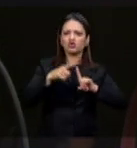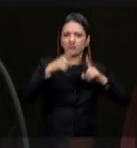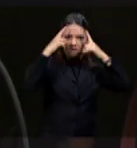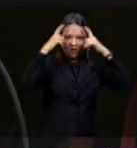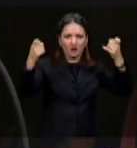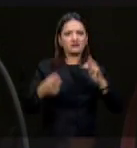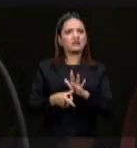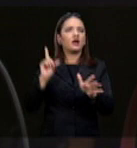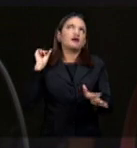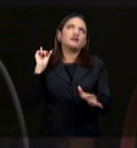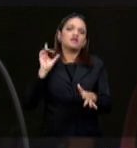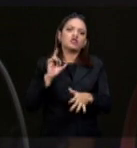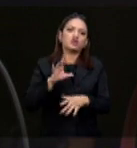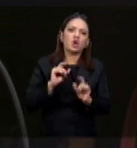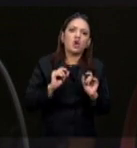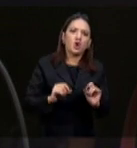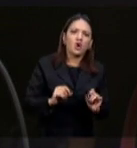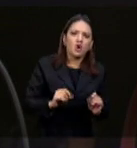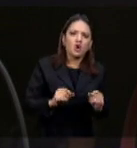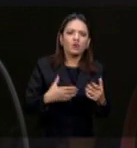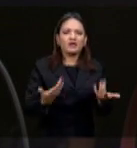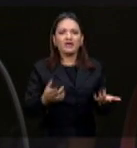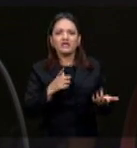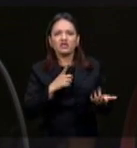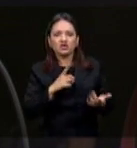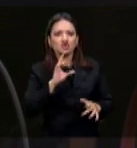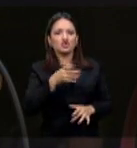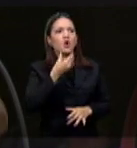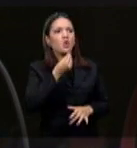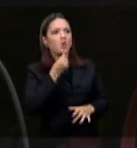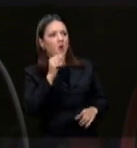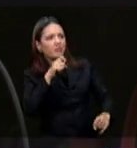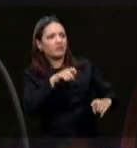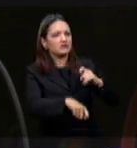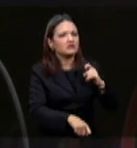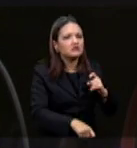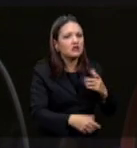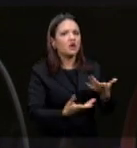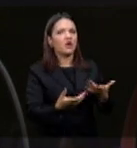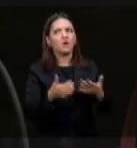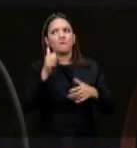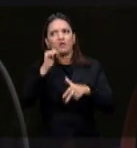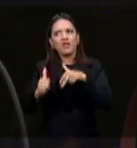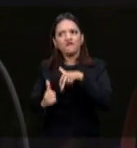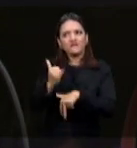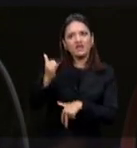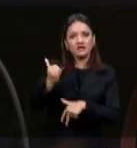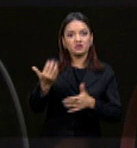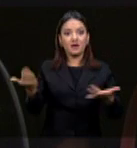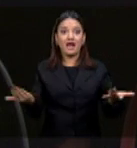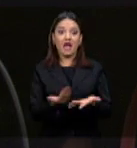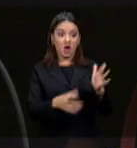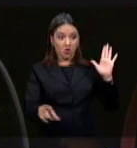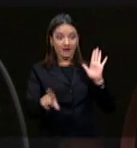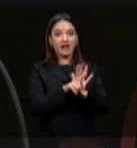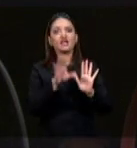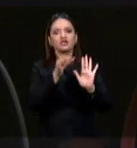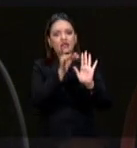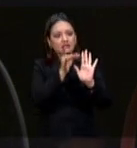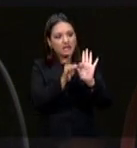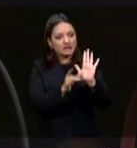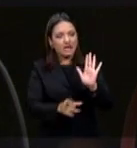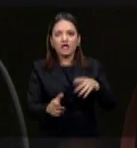Antes era só chamada conjunção carnal, só o homem podia ser agressor, só uma mulher podia ser vítima. E, enfim, hoje todo